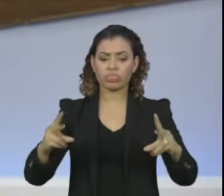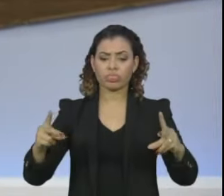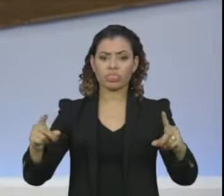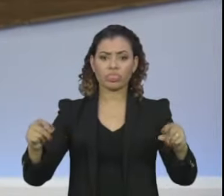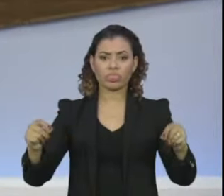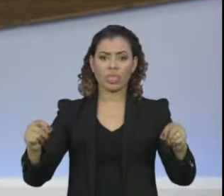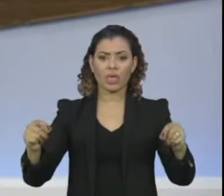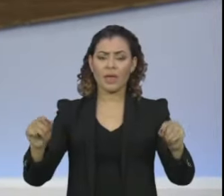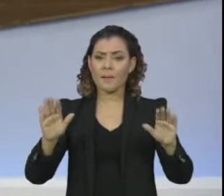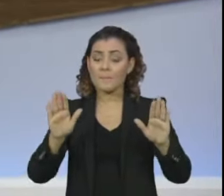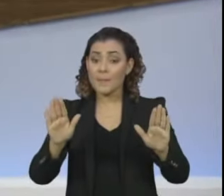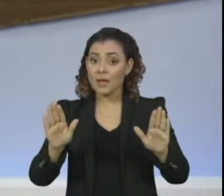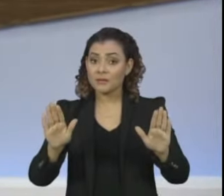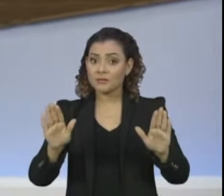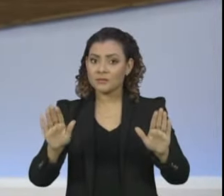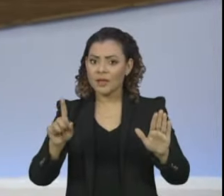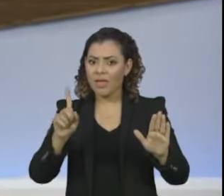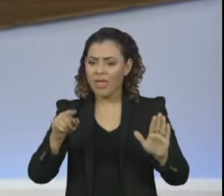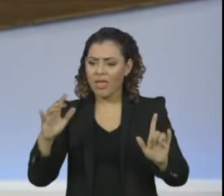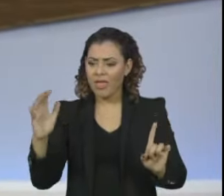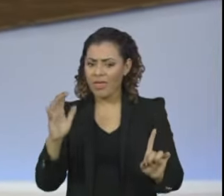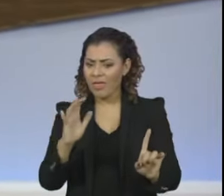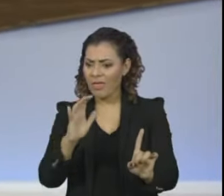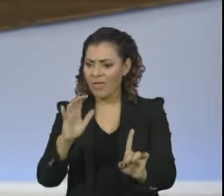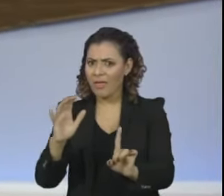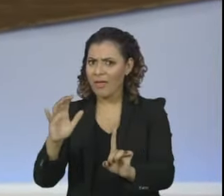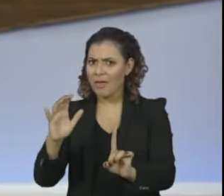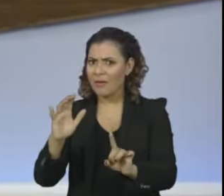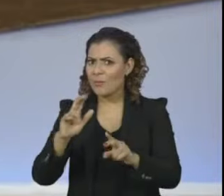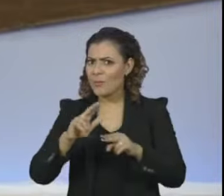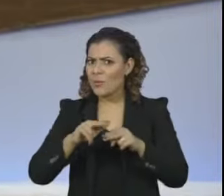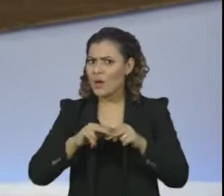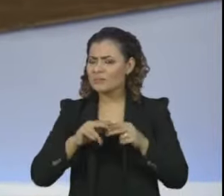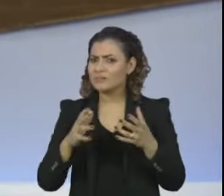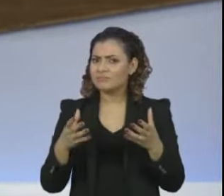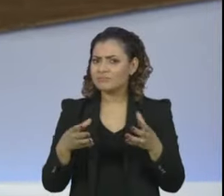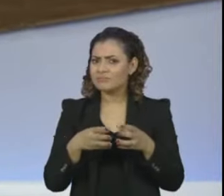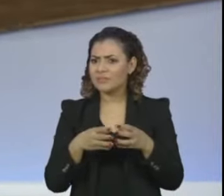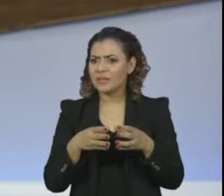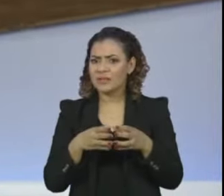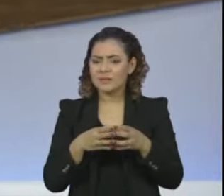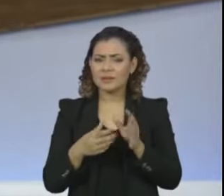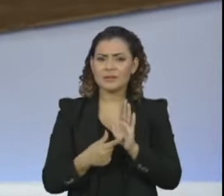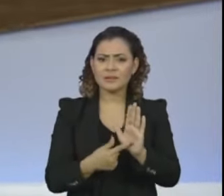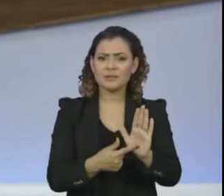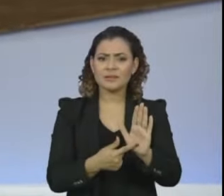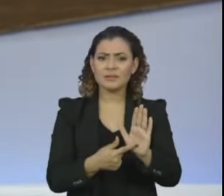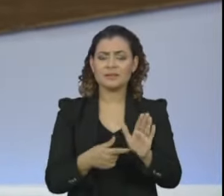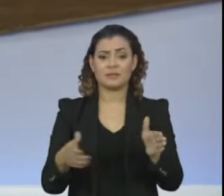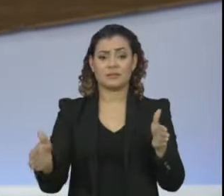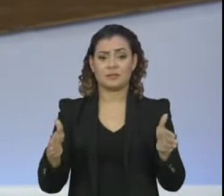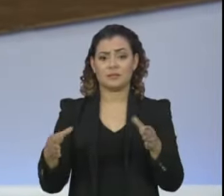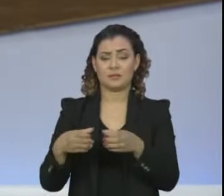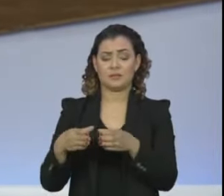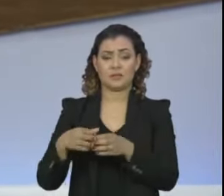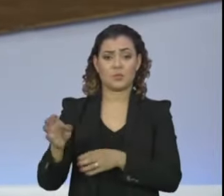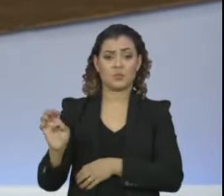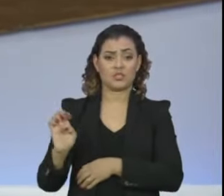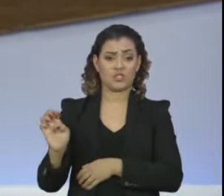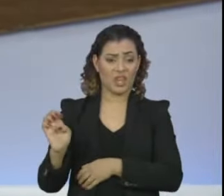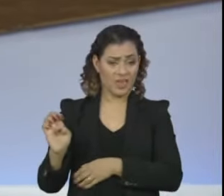de alguma maneira se Esse envolvimento do uma determinada esquerda com detalhe com um